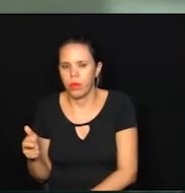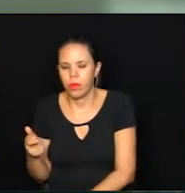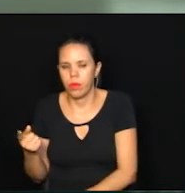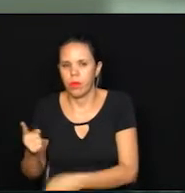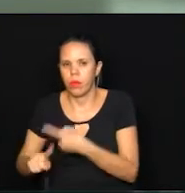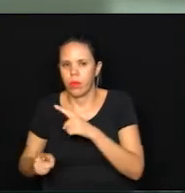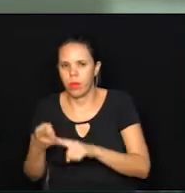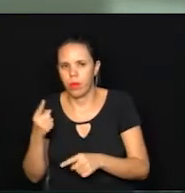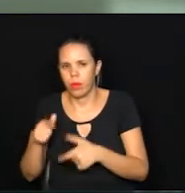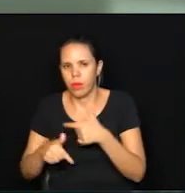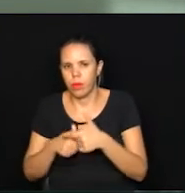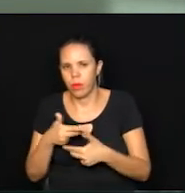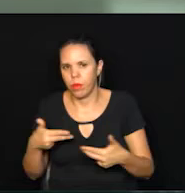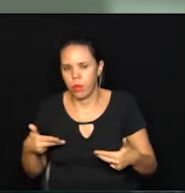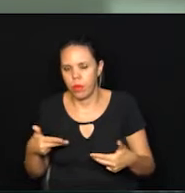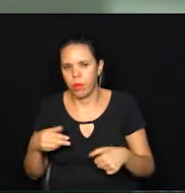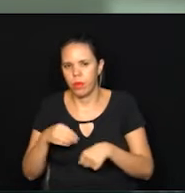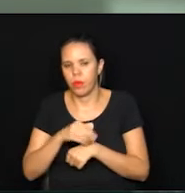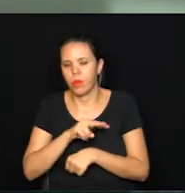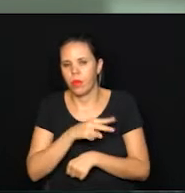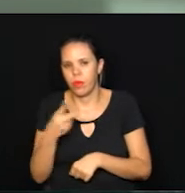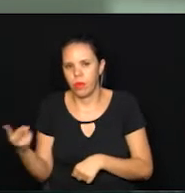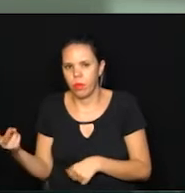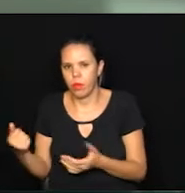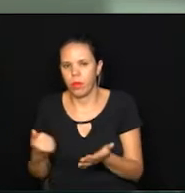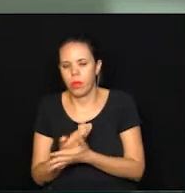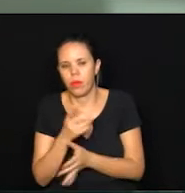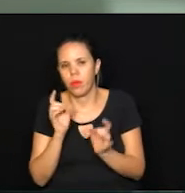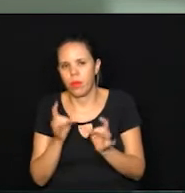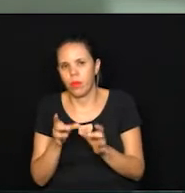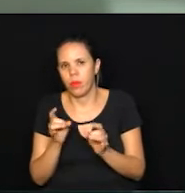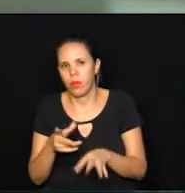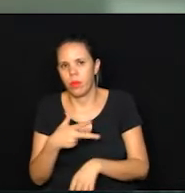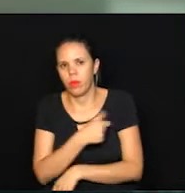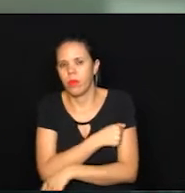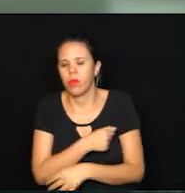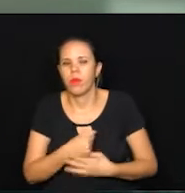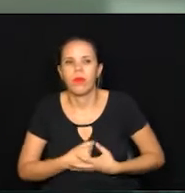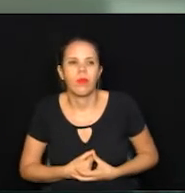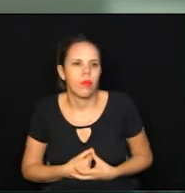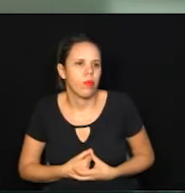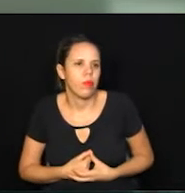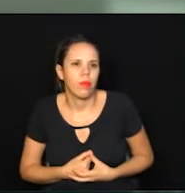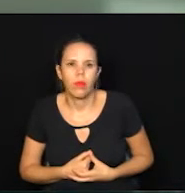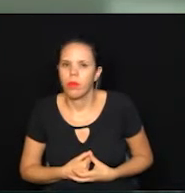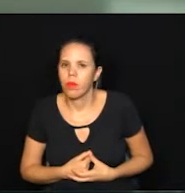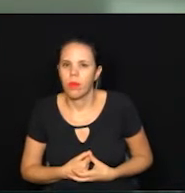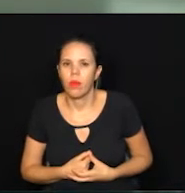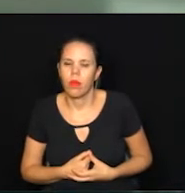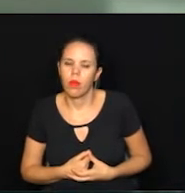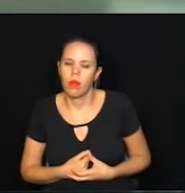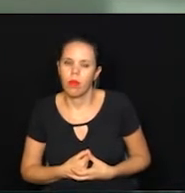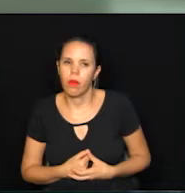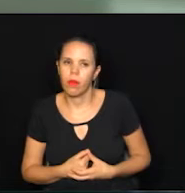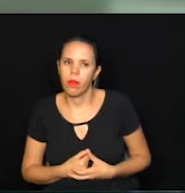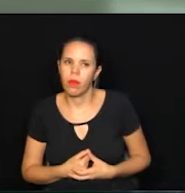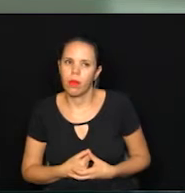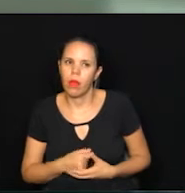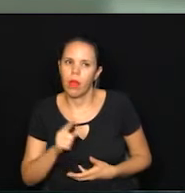acordos de cooperação, de transferência, compra e venda da vacina. Não deixa de ser